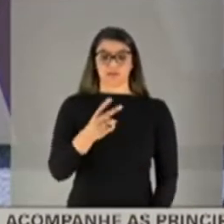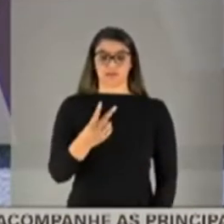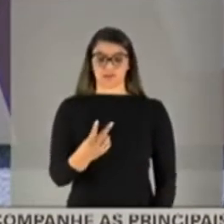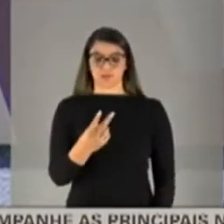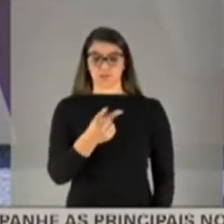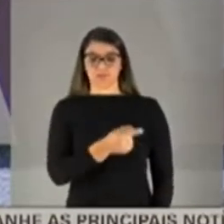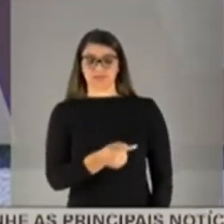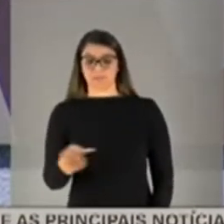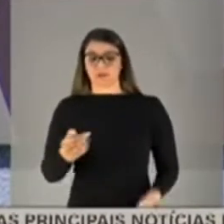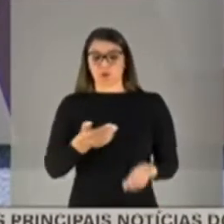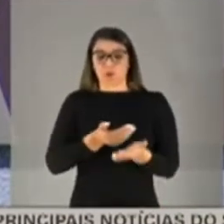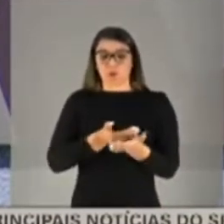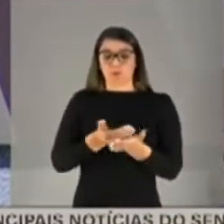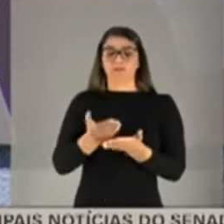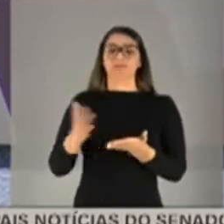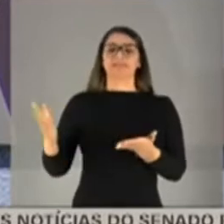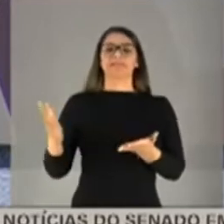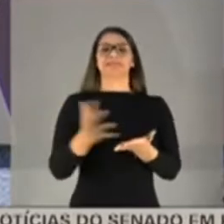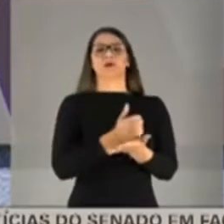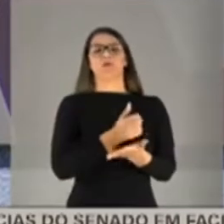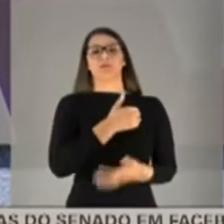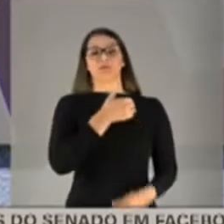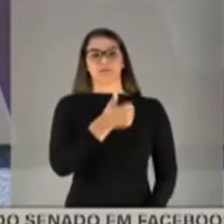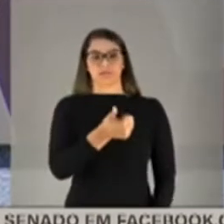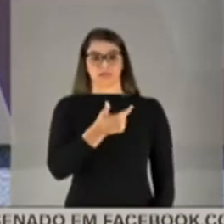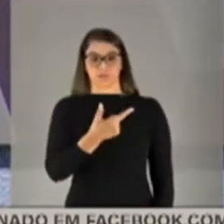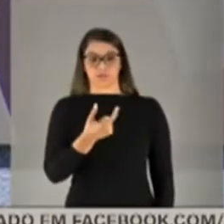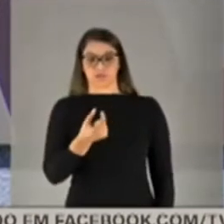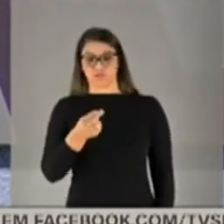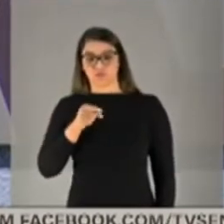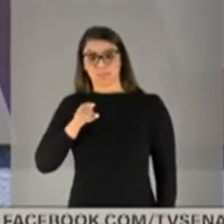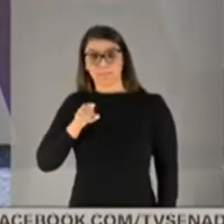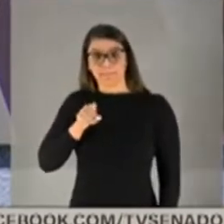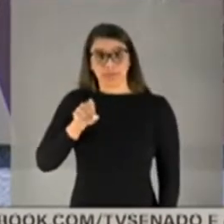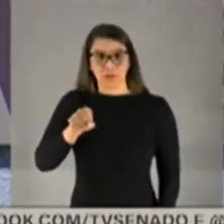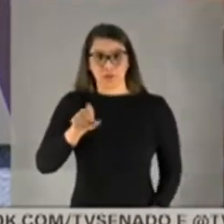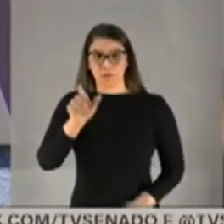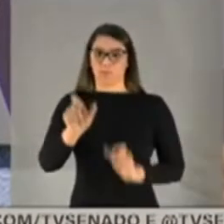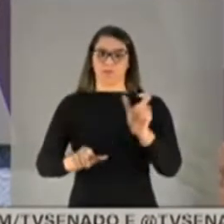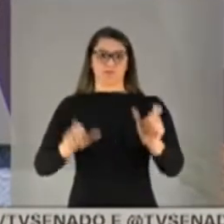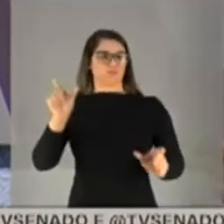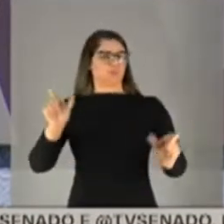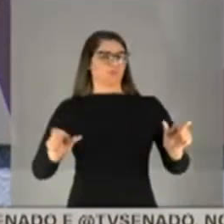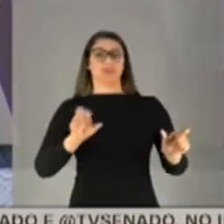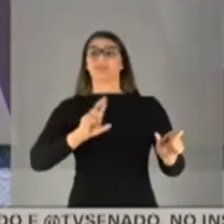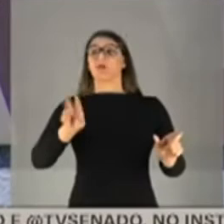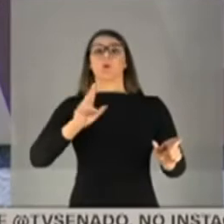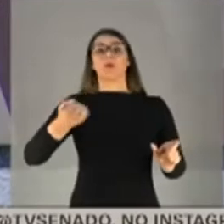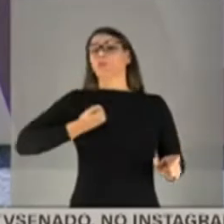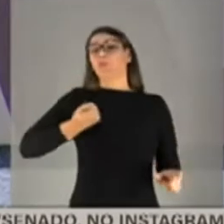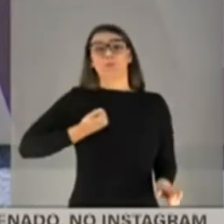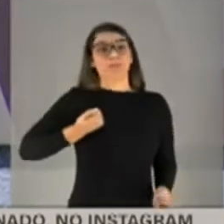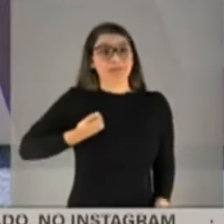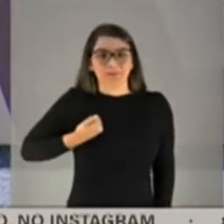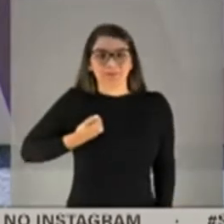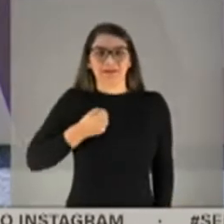semanas epidemiológicas, ter salvo 120 mil vidas. E não são números,